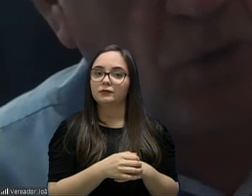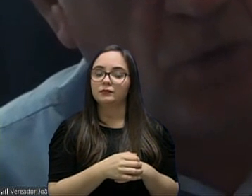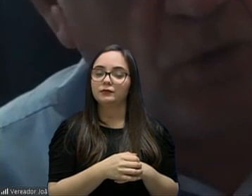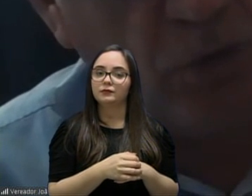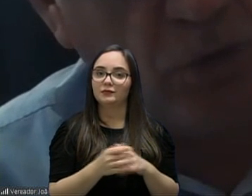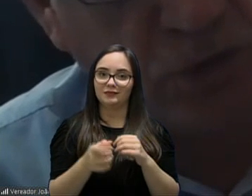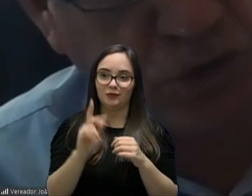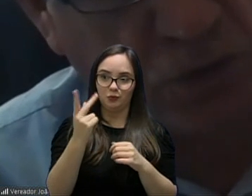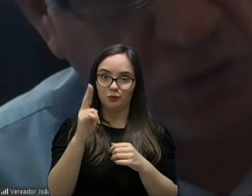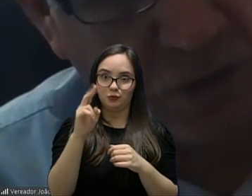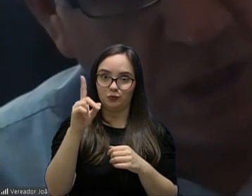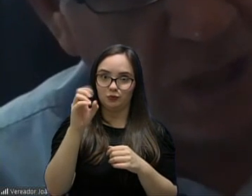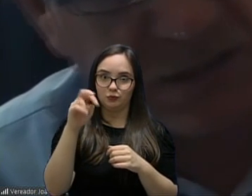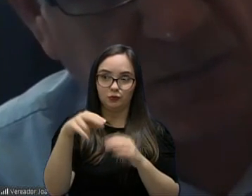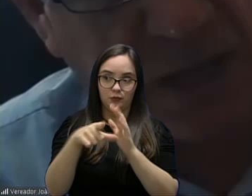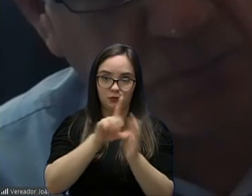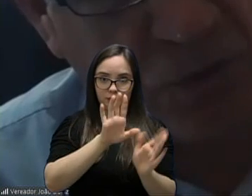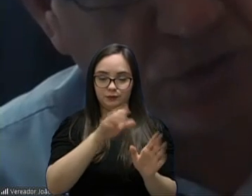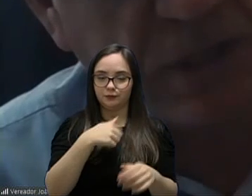Hudson.